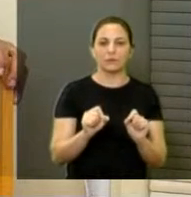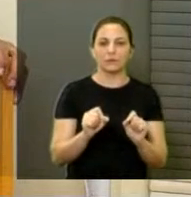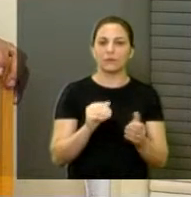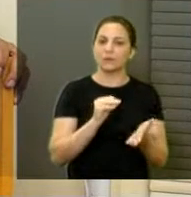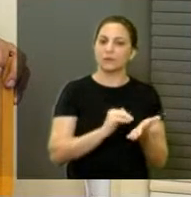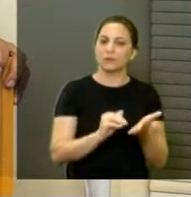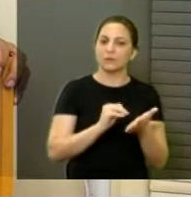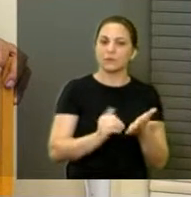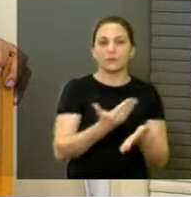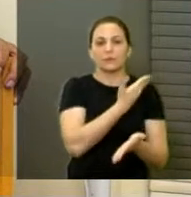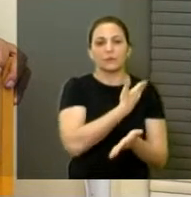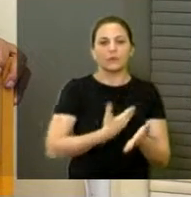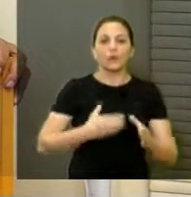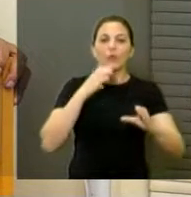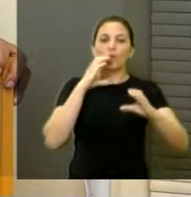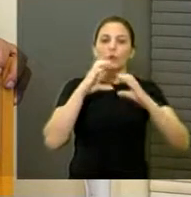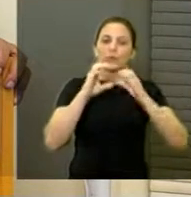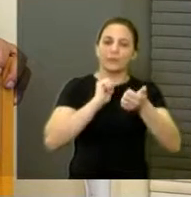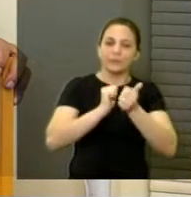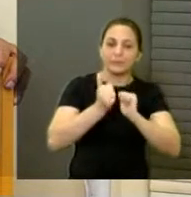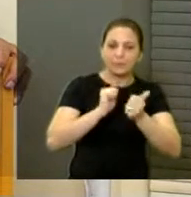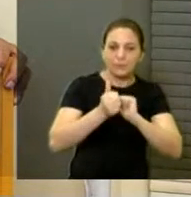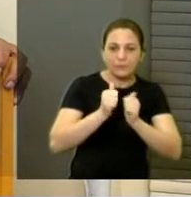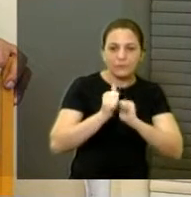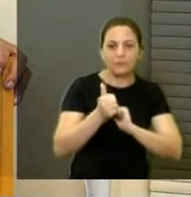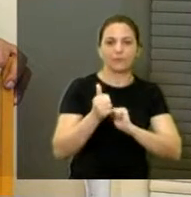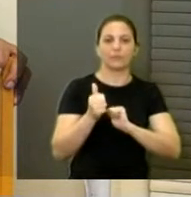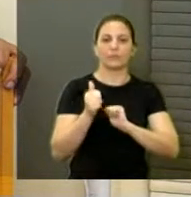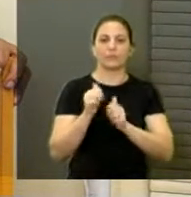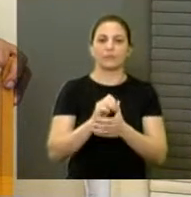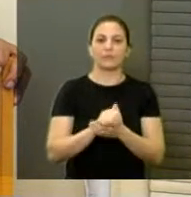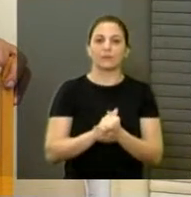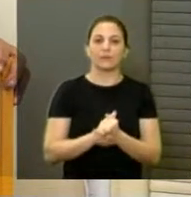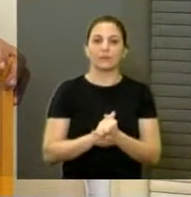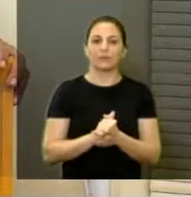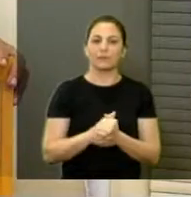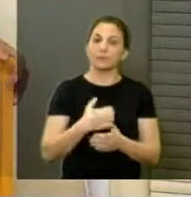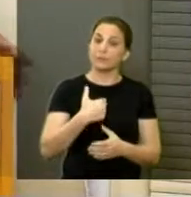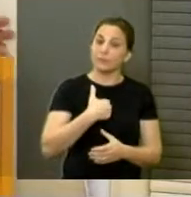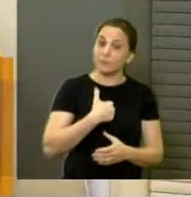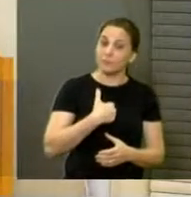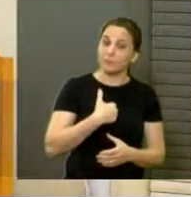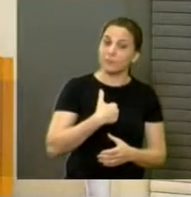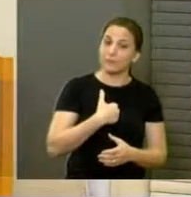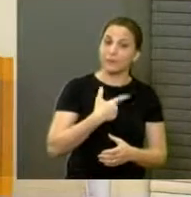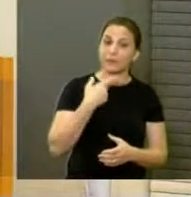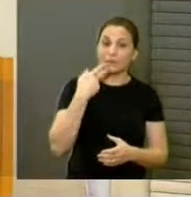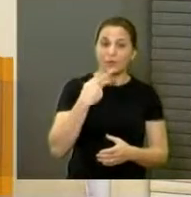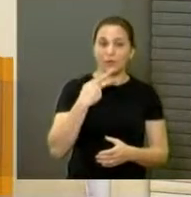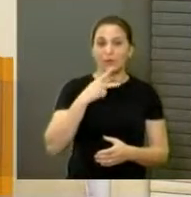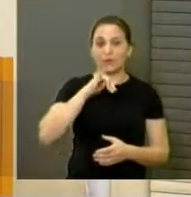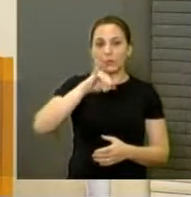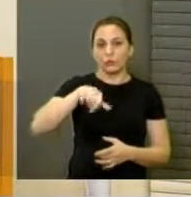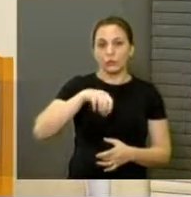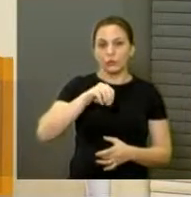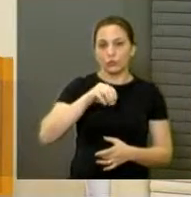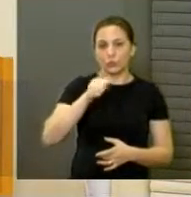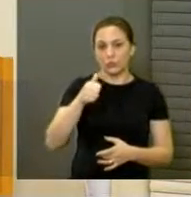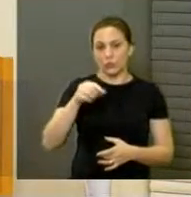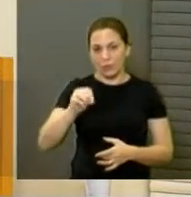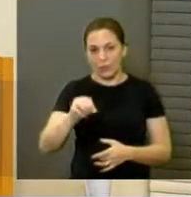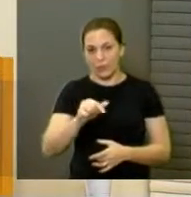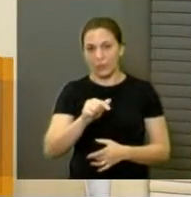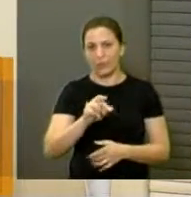Secretário de Governo, Comunicação, Esportes. E eu queria me referir, né, ao vereador João Farias, que na